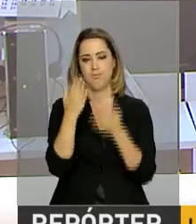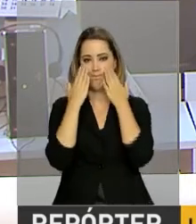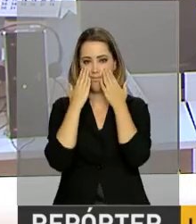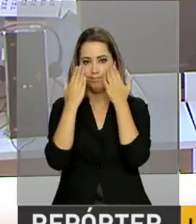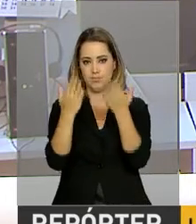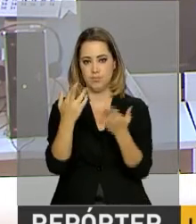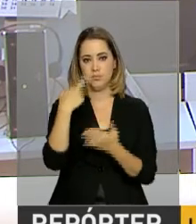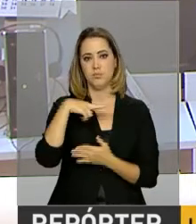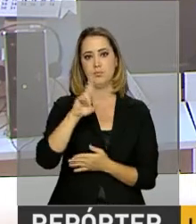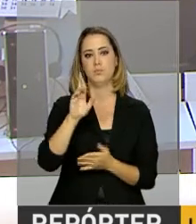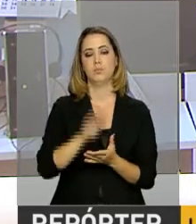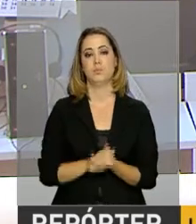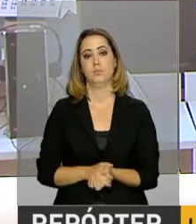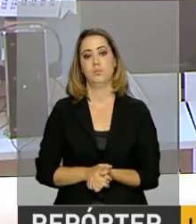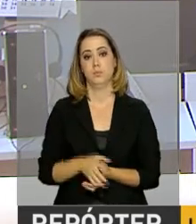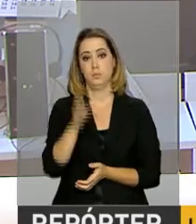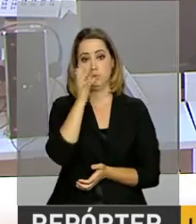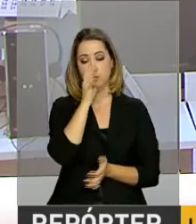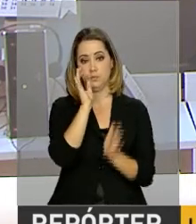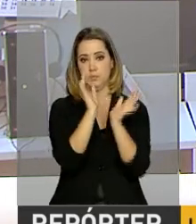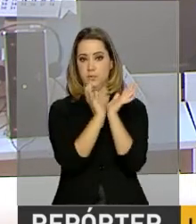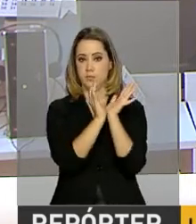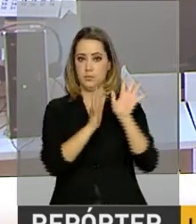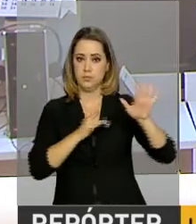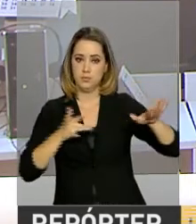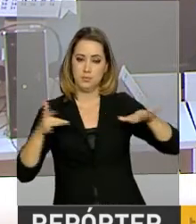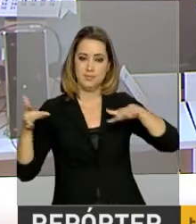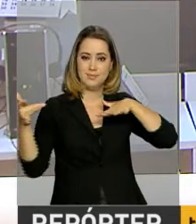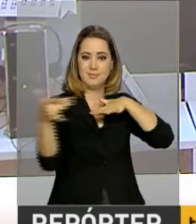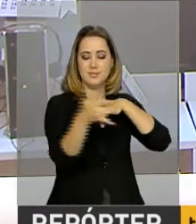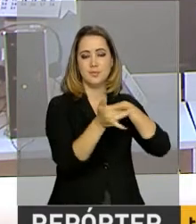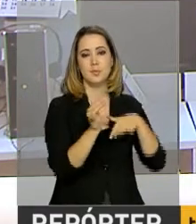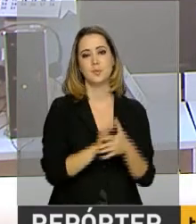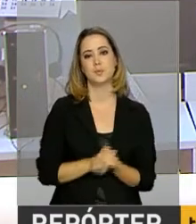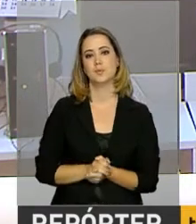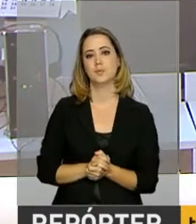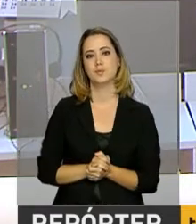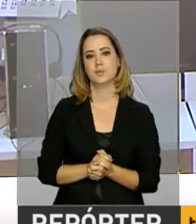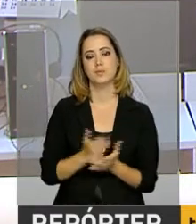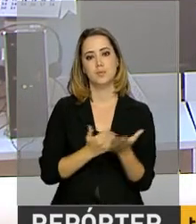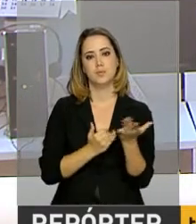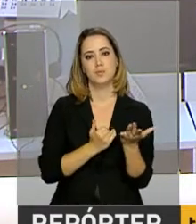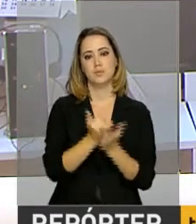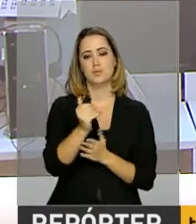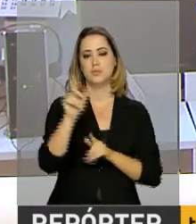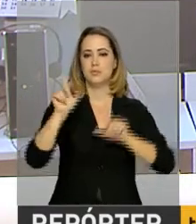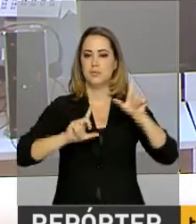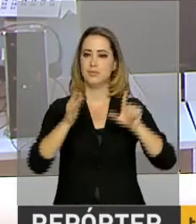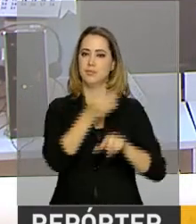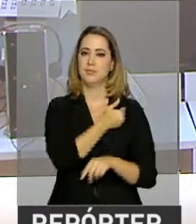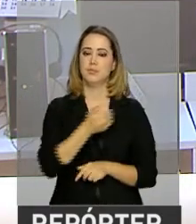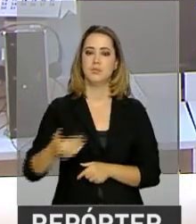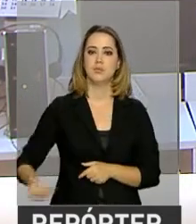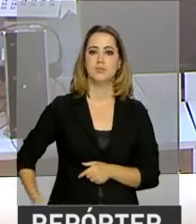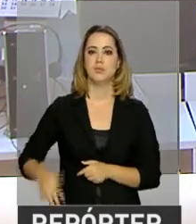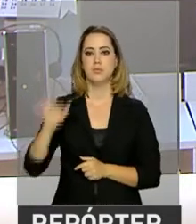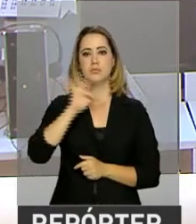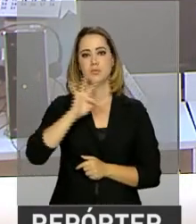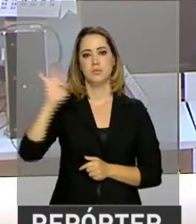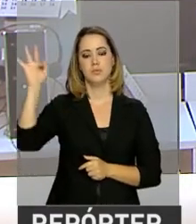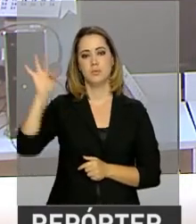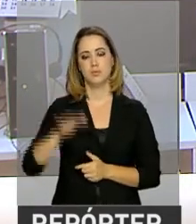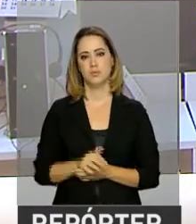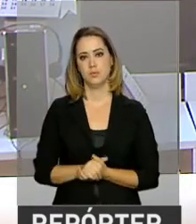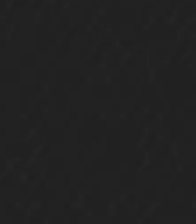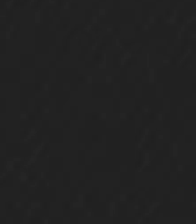edição do repórter rbr acompanhe as novidades também pelas nossas redes sociais quanto com a gente aqui na nbr a tv do governo